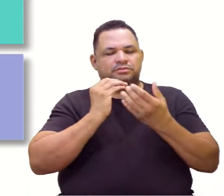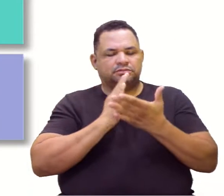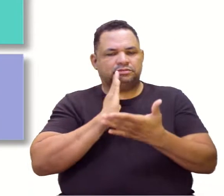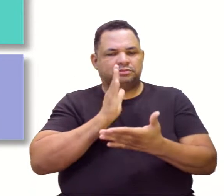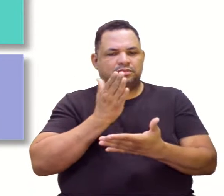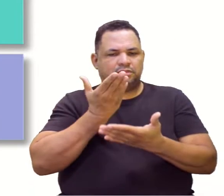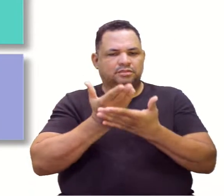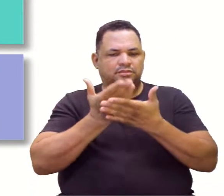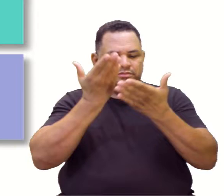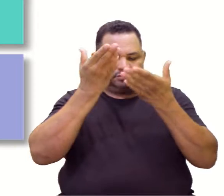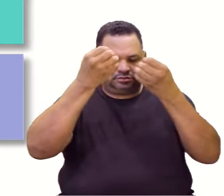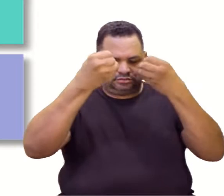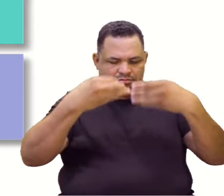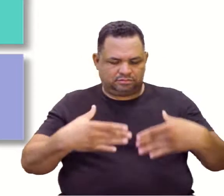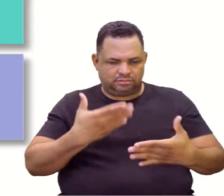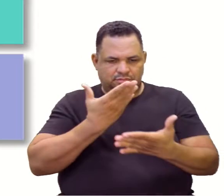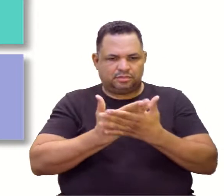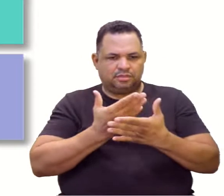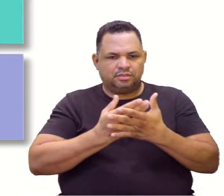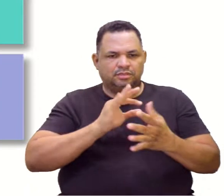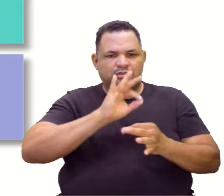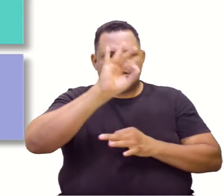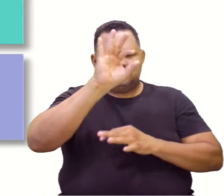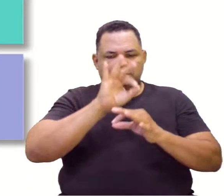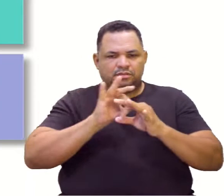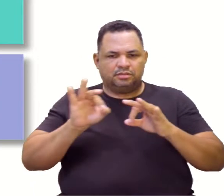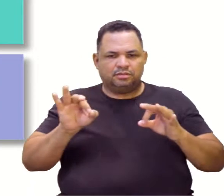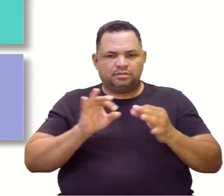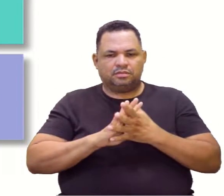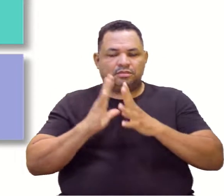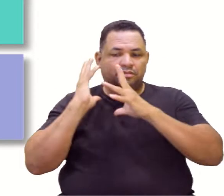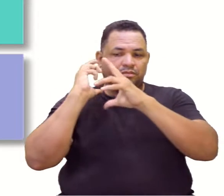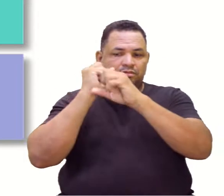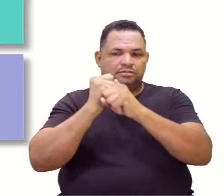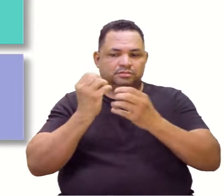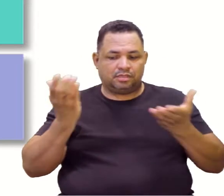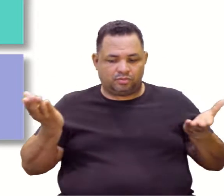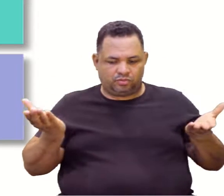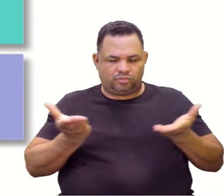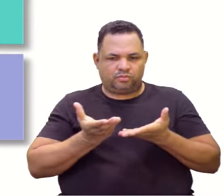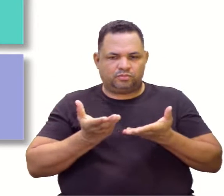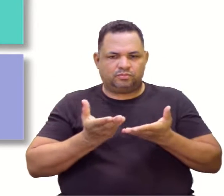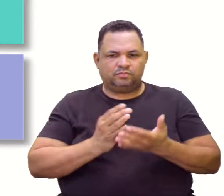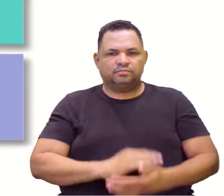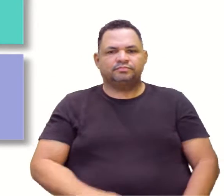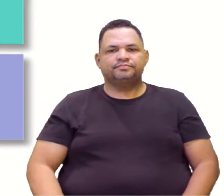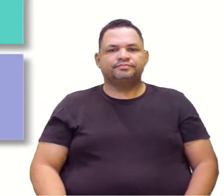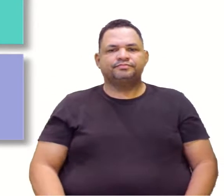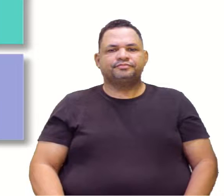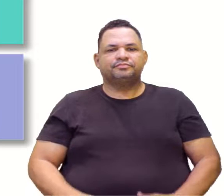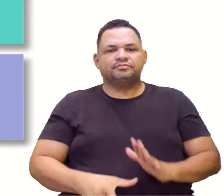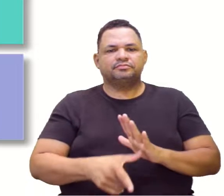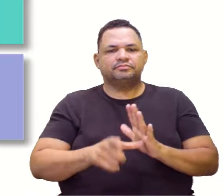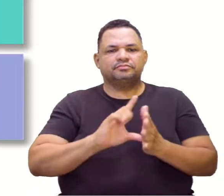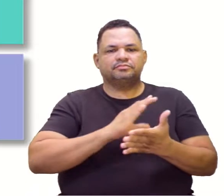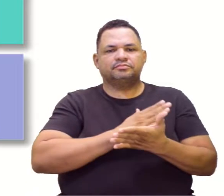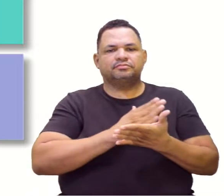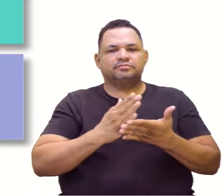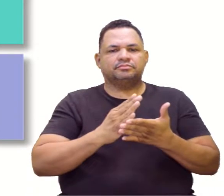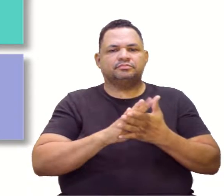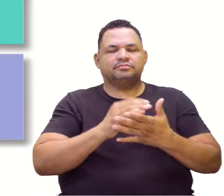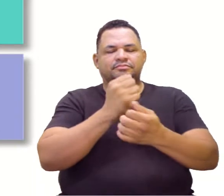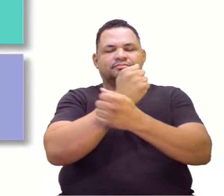unidade inteira se falava de geometria. Aqui é apenas uma revisão de tudo, tá certo? Beleza. Antes de iniciar a aula, vamos para